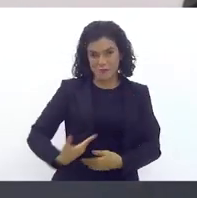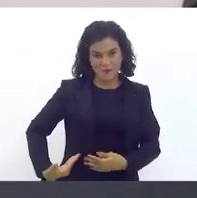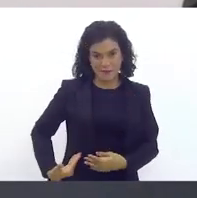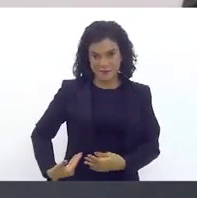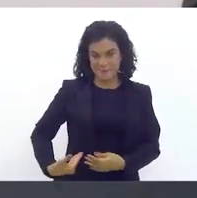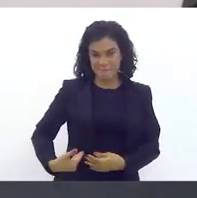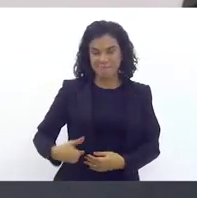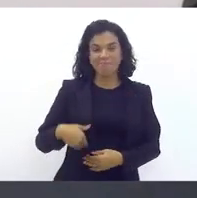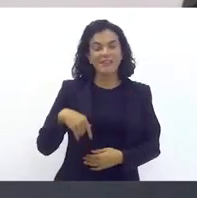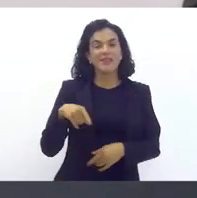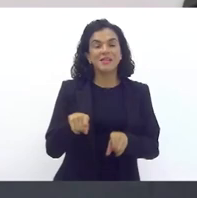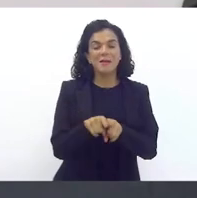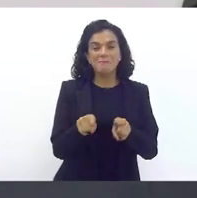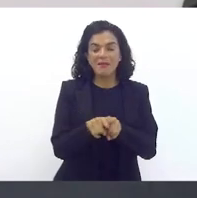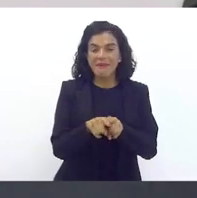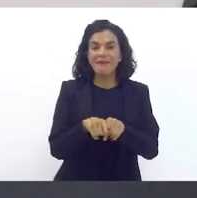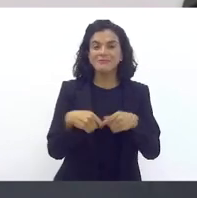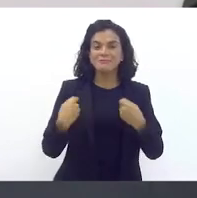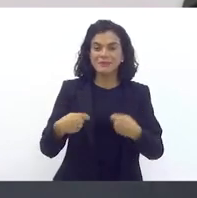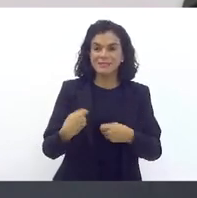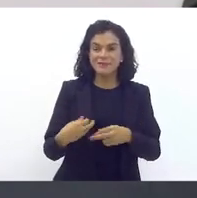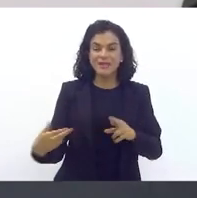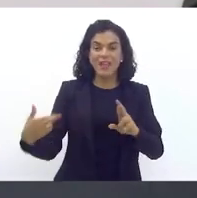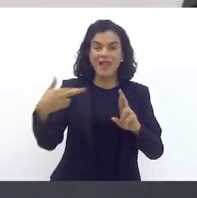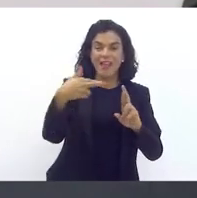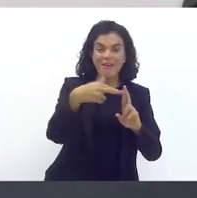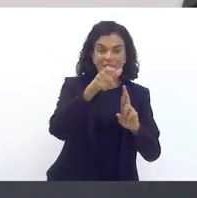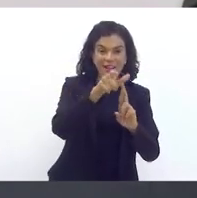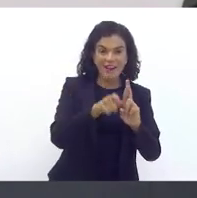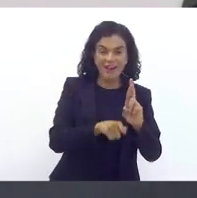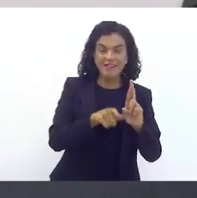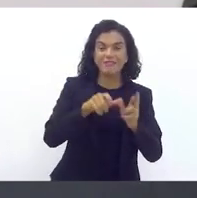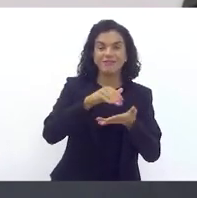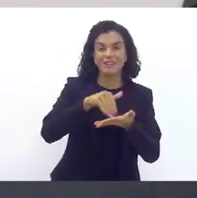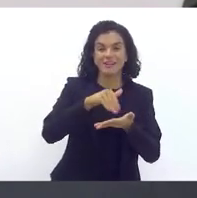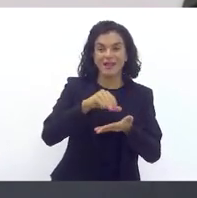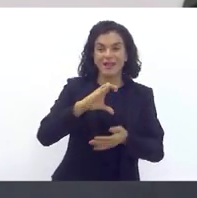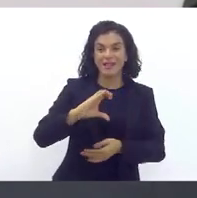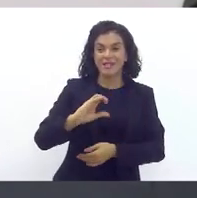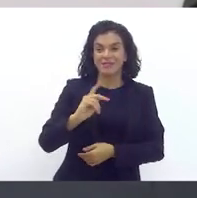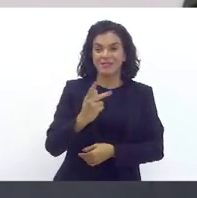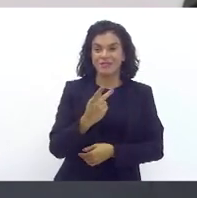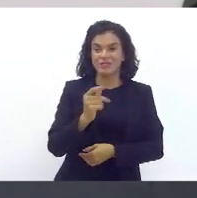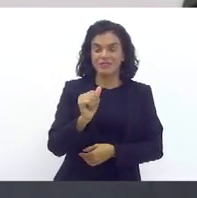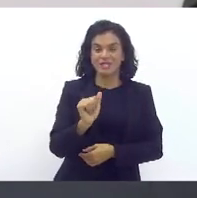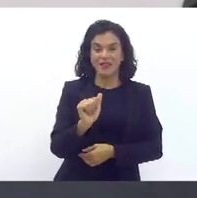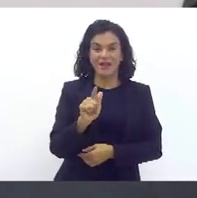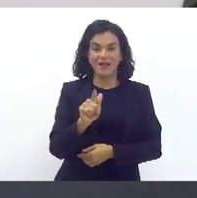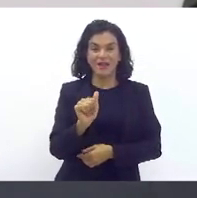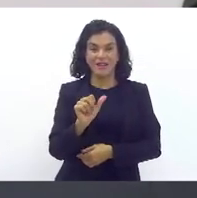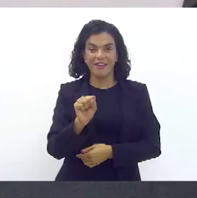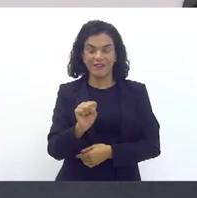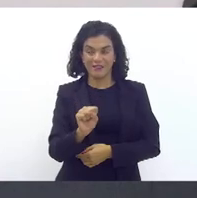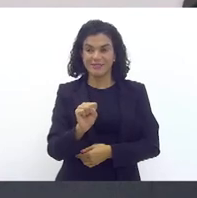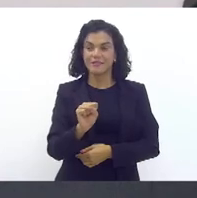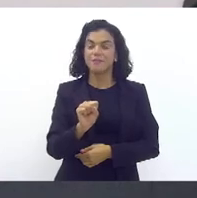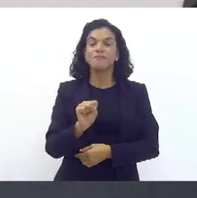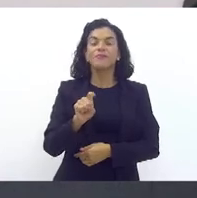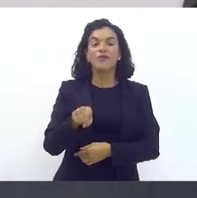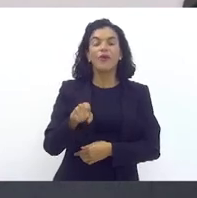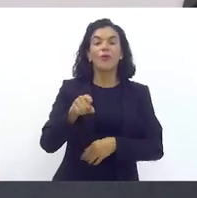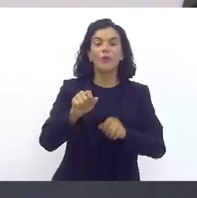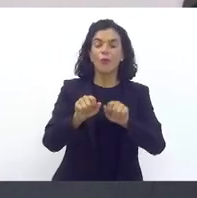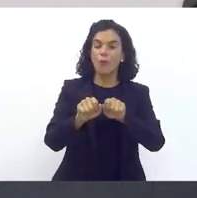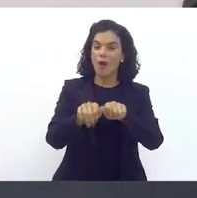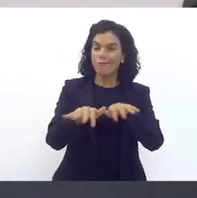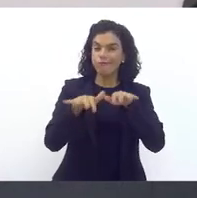tem que fazer uma referência aqui ao secretário Chagas. Marileia vai se lembrar dessa reunião, que foi uma reunião